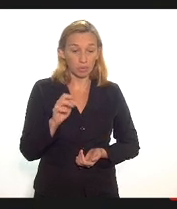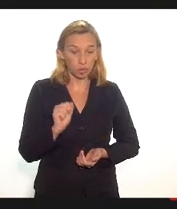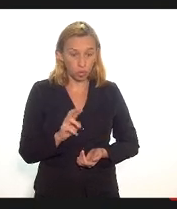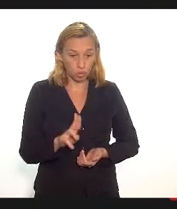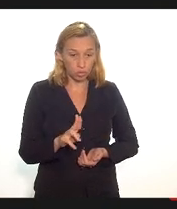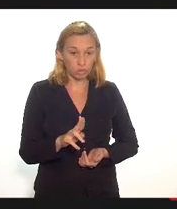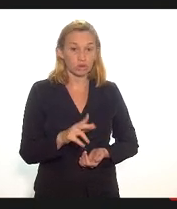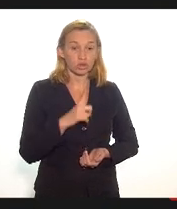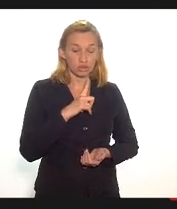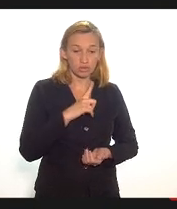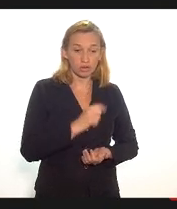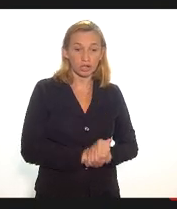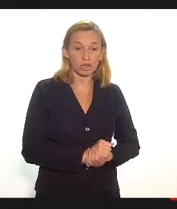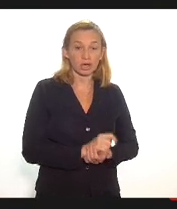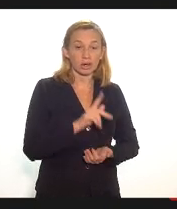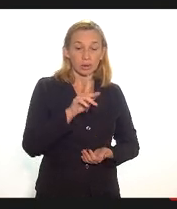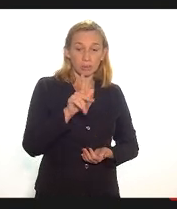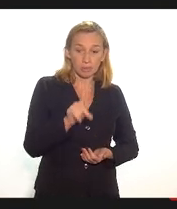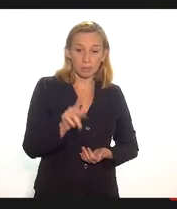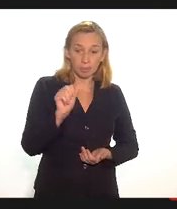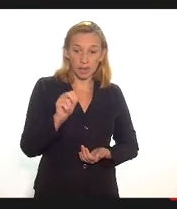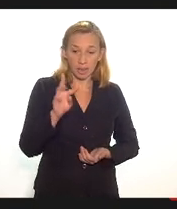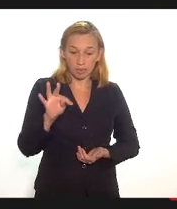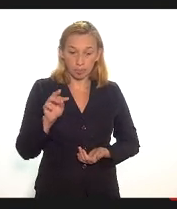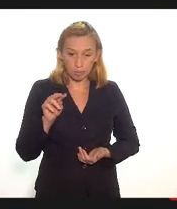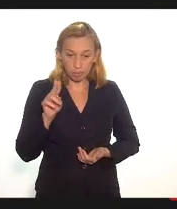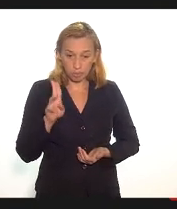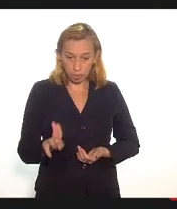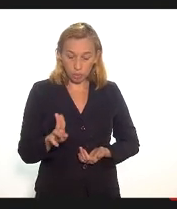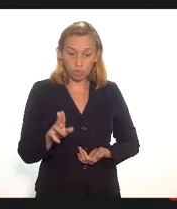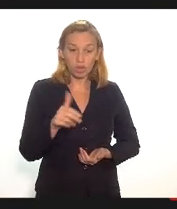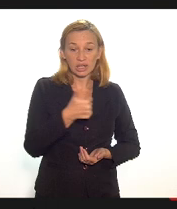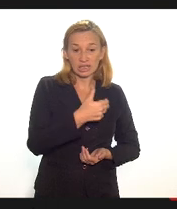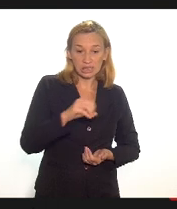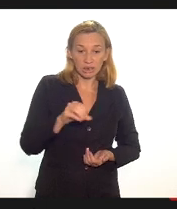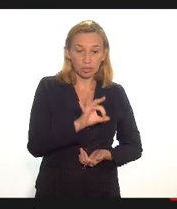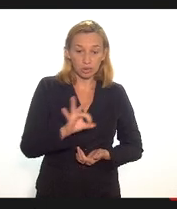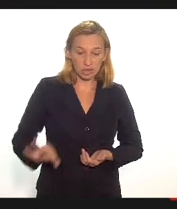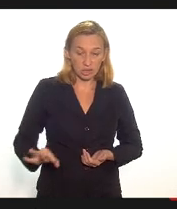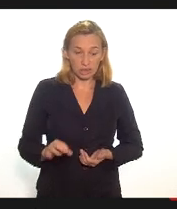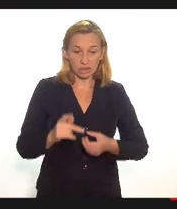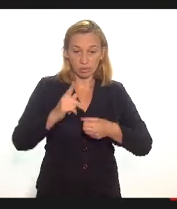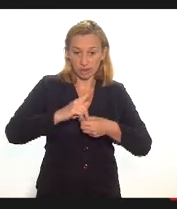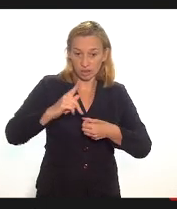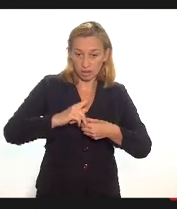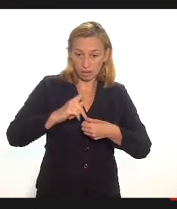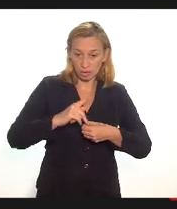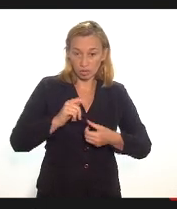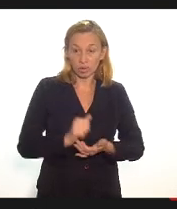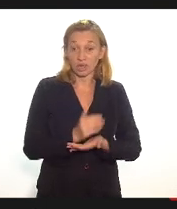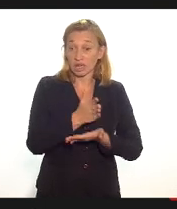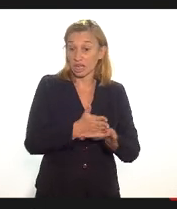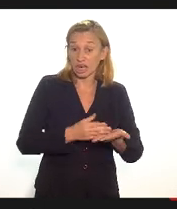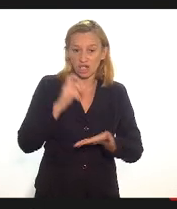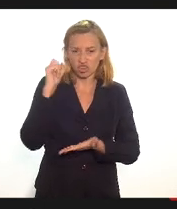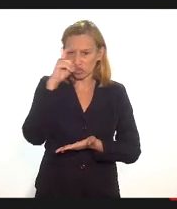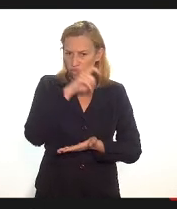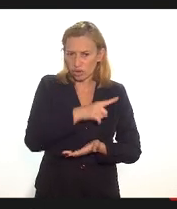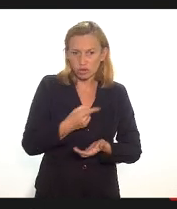adquiridos. Itapu foi adquirido 100% pela Petrobras, e essa parte é difícil de